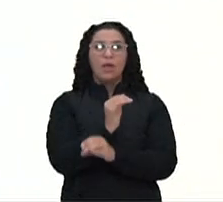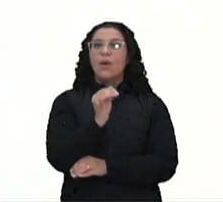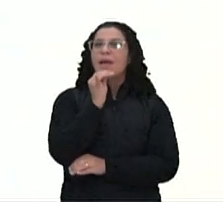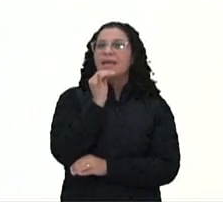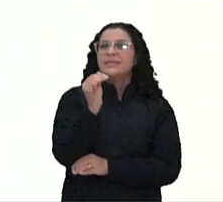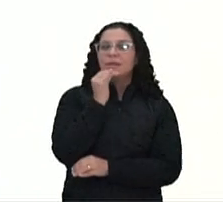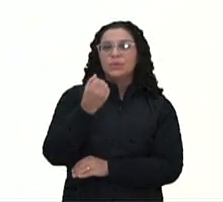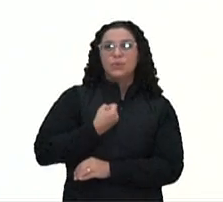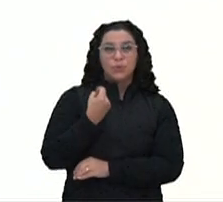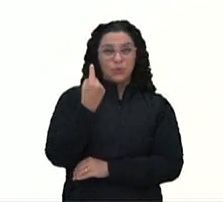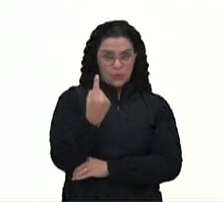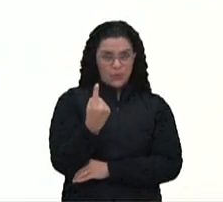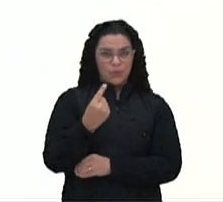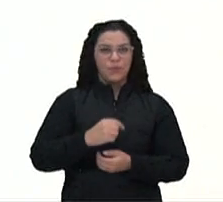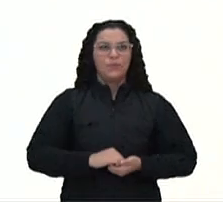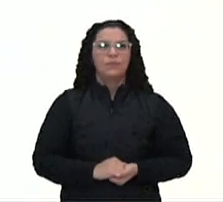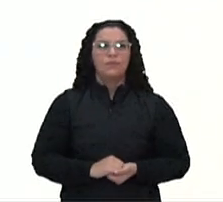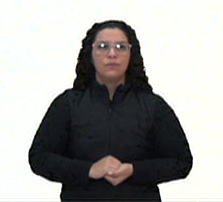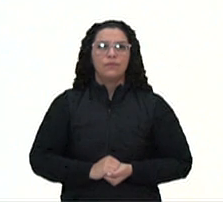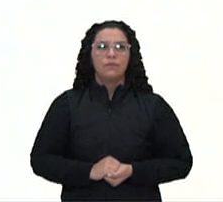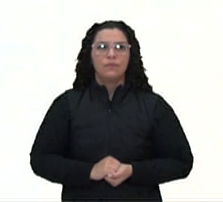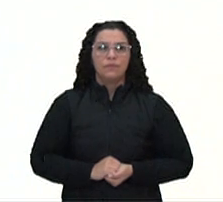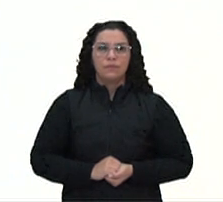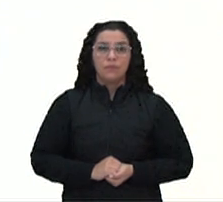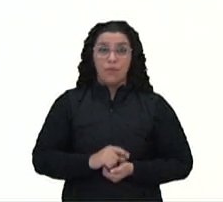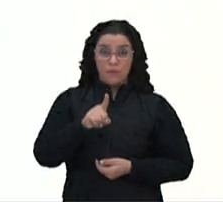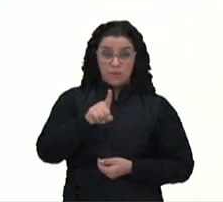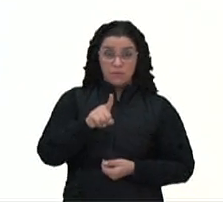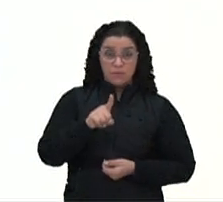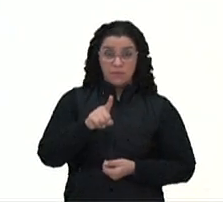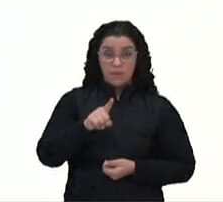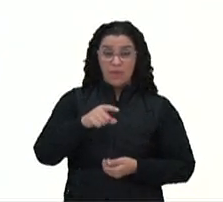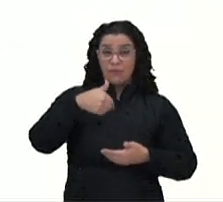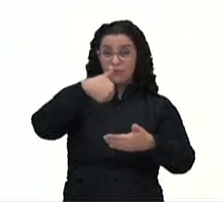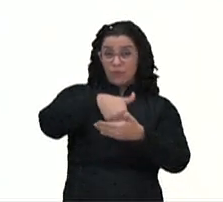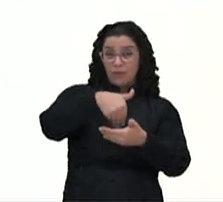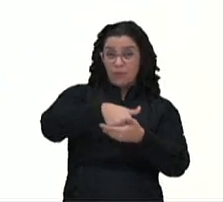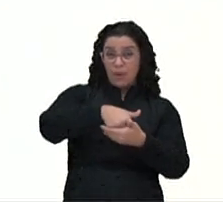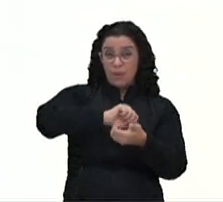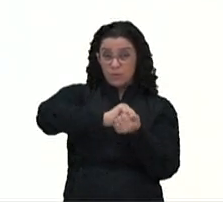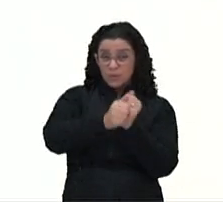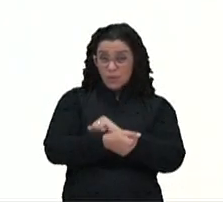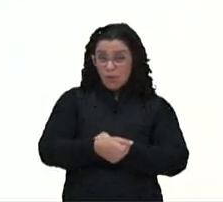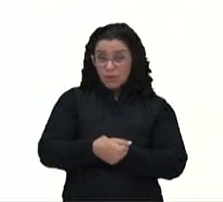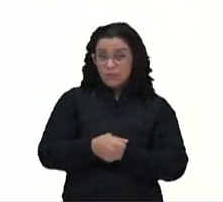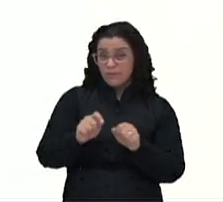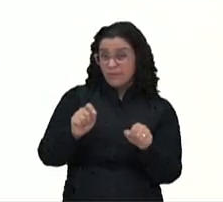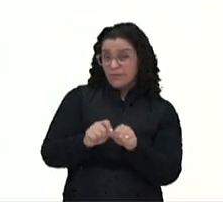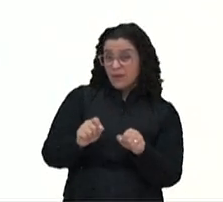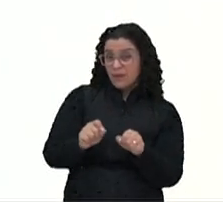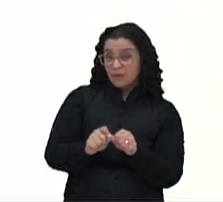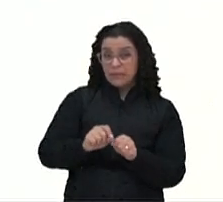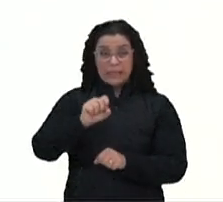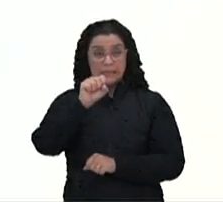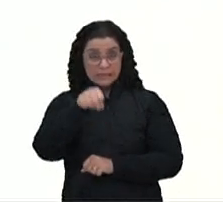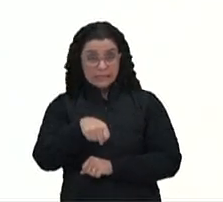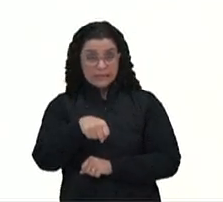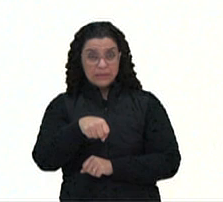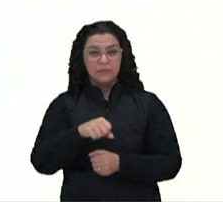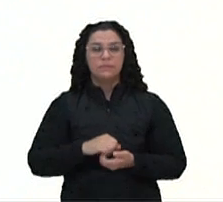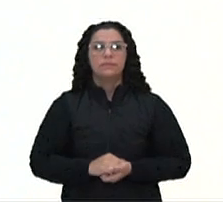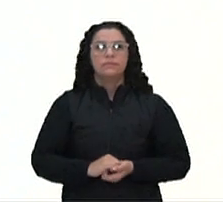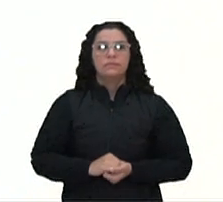para vocês, olha só. Do you play soccer? Você joga futebol? Se a sua resposta for afirmativa,